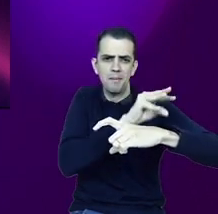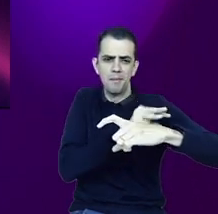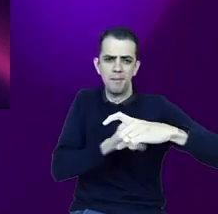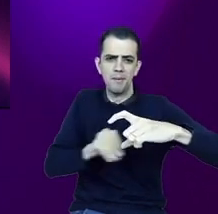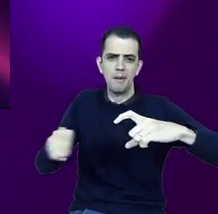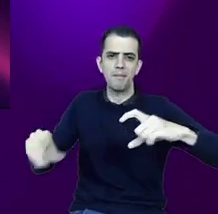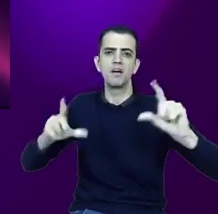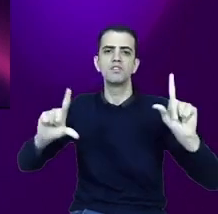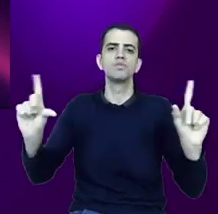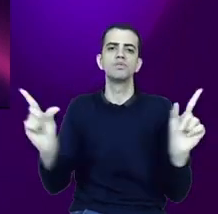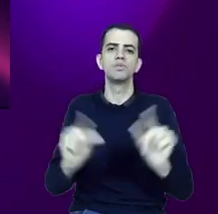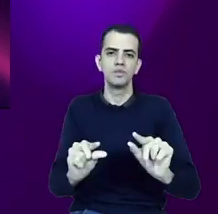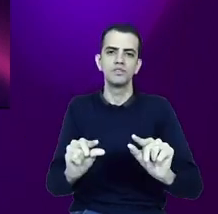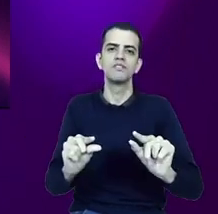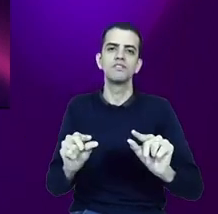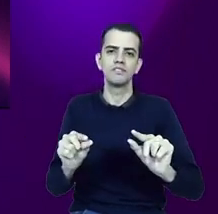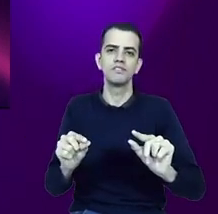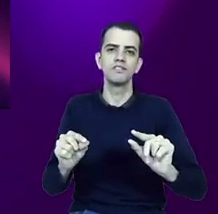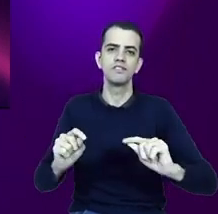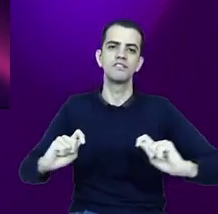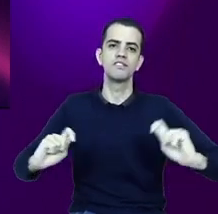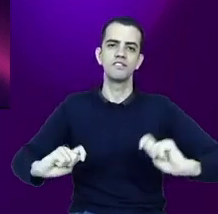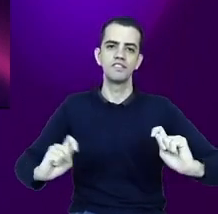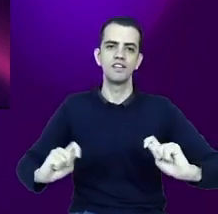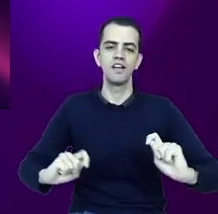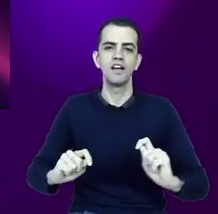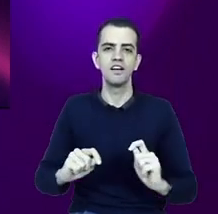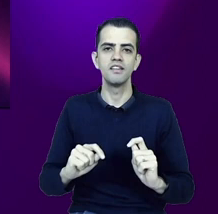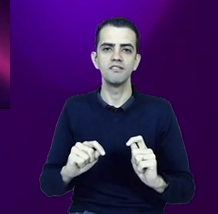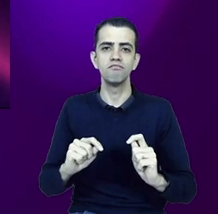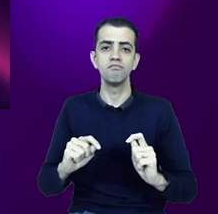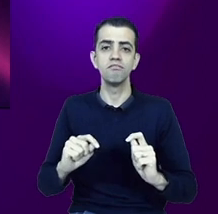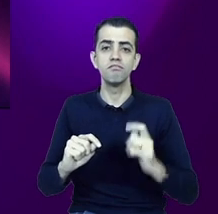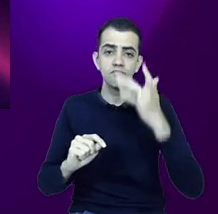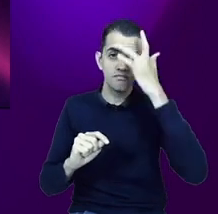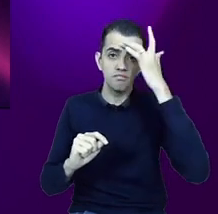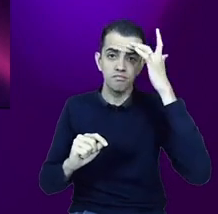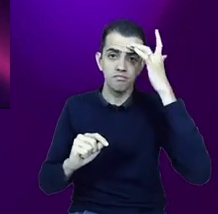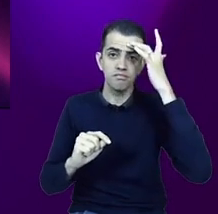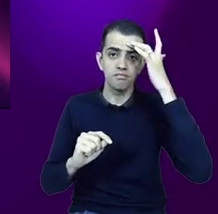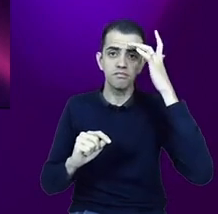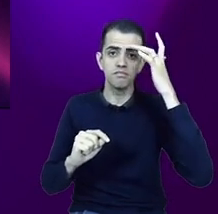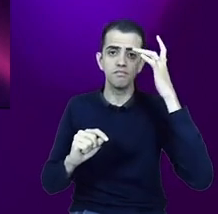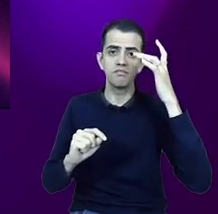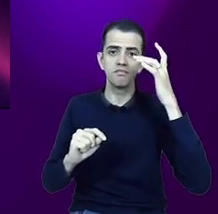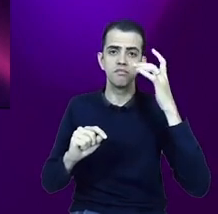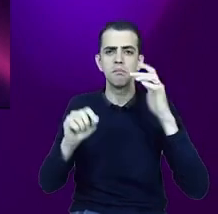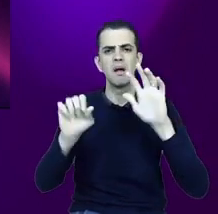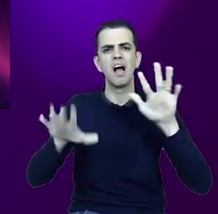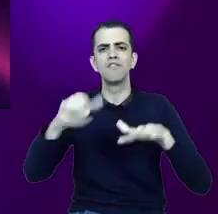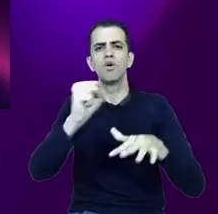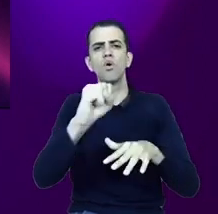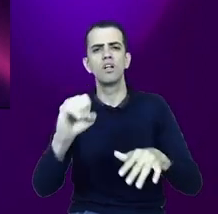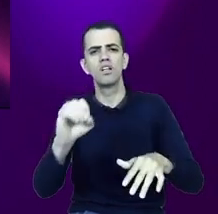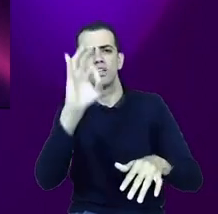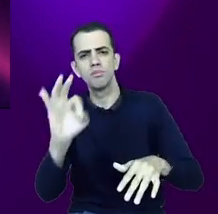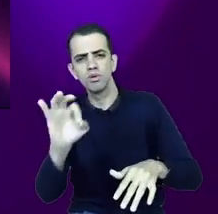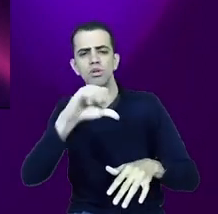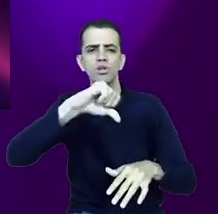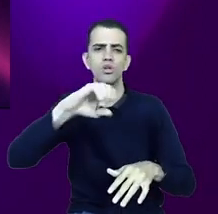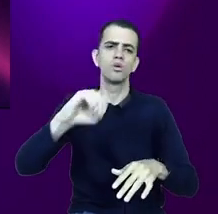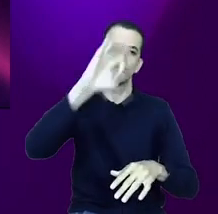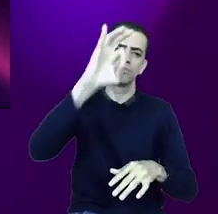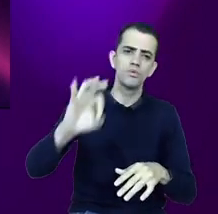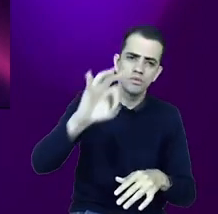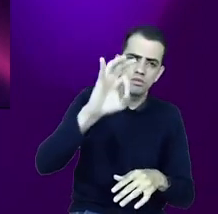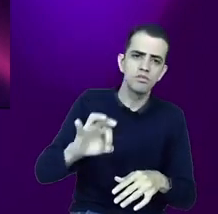diminuir recidivas da margem, né? Já que a grande parte delas, 80% a 90% das recidivas, se dá